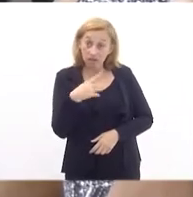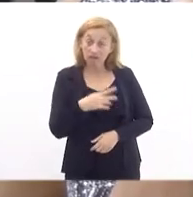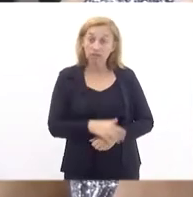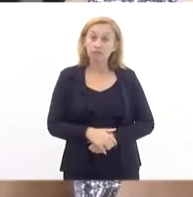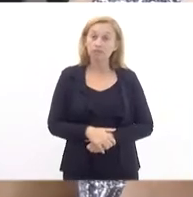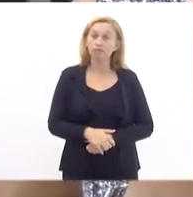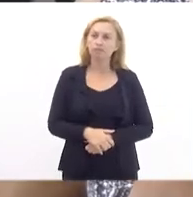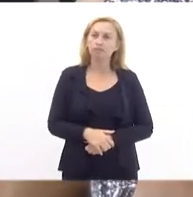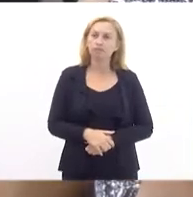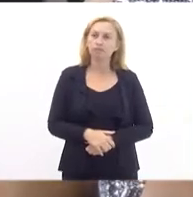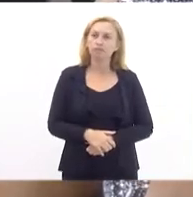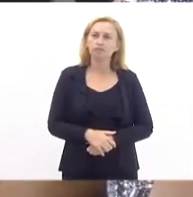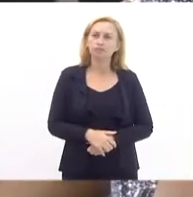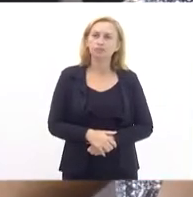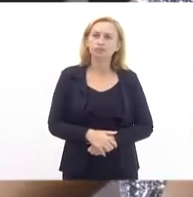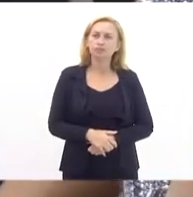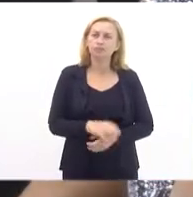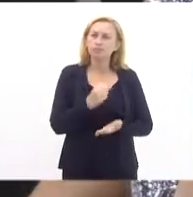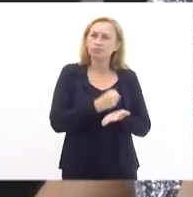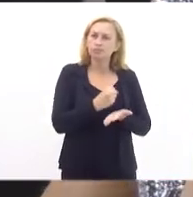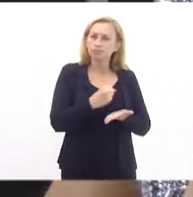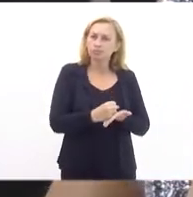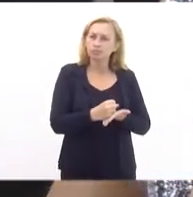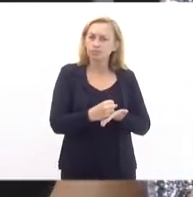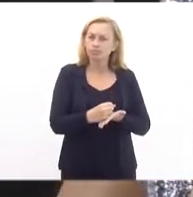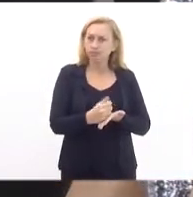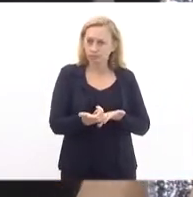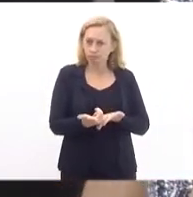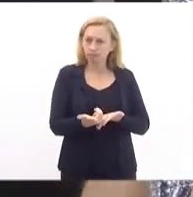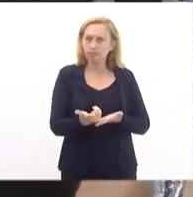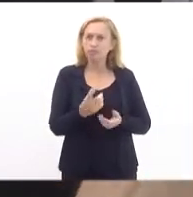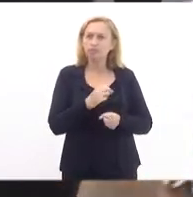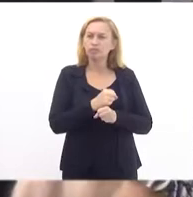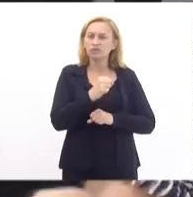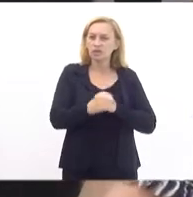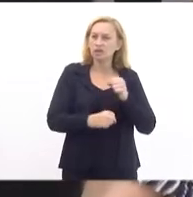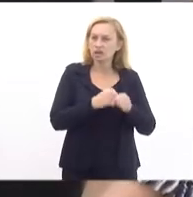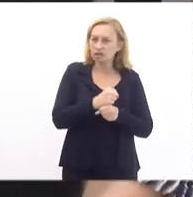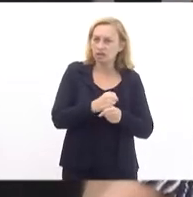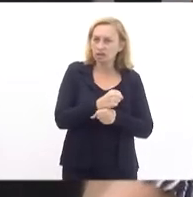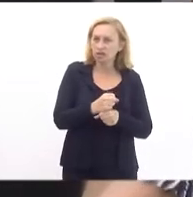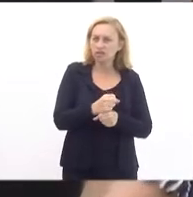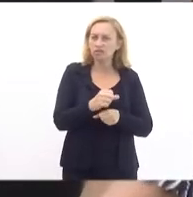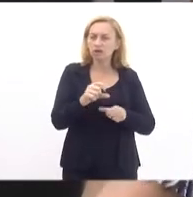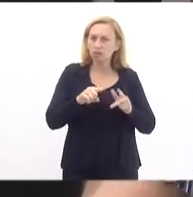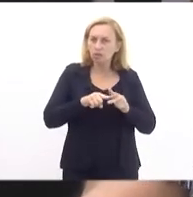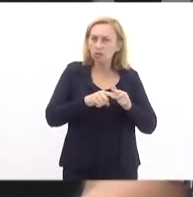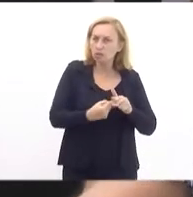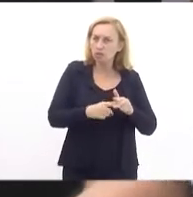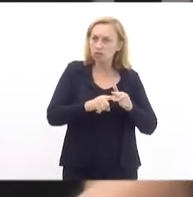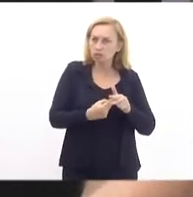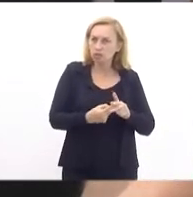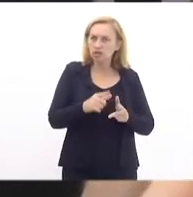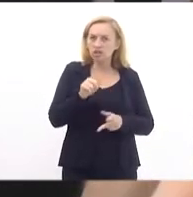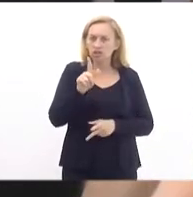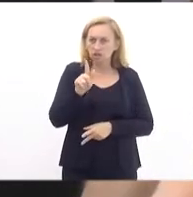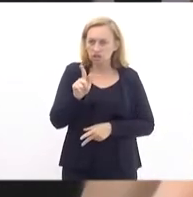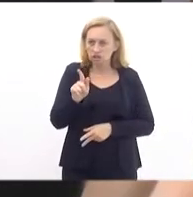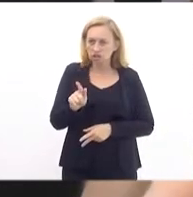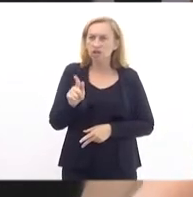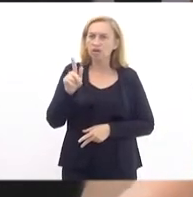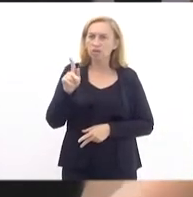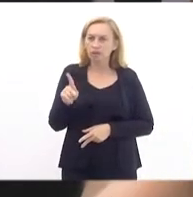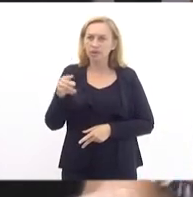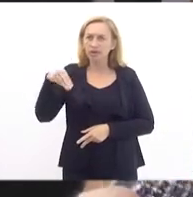que os contratos são anuais, evidentemente que a gente já sabe, reajustados pelo IGPM, que também a gente